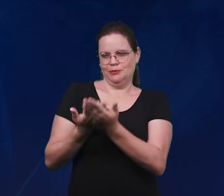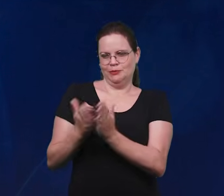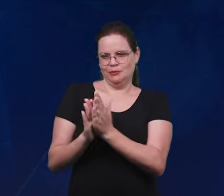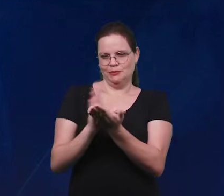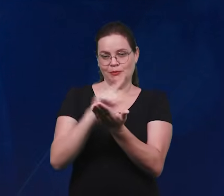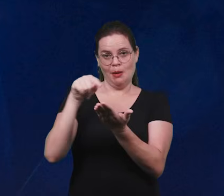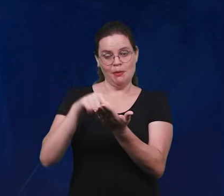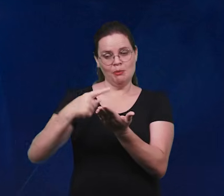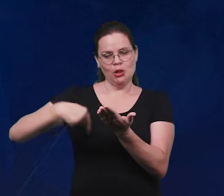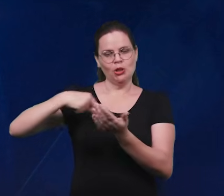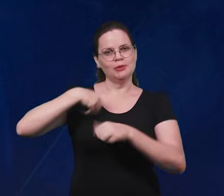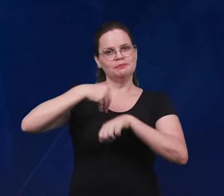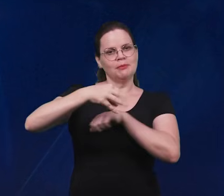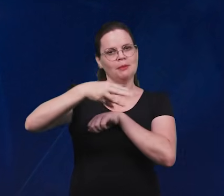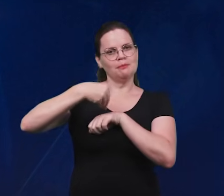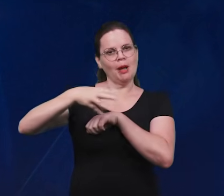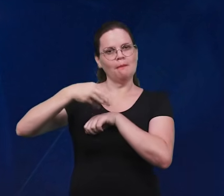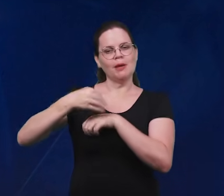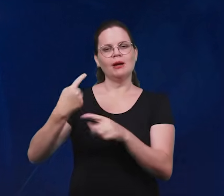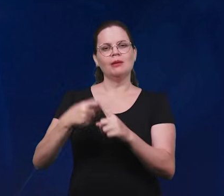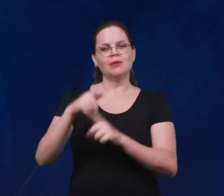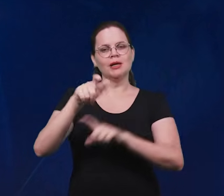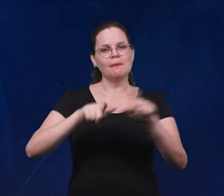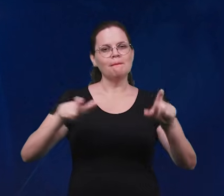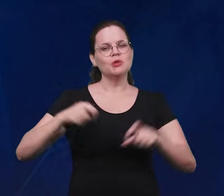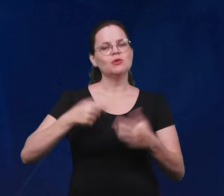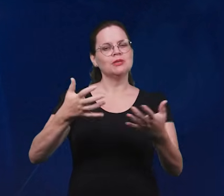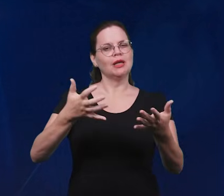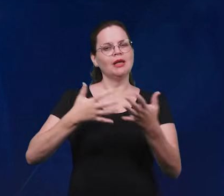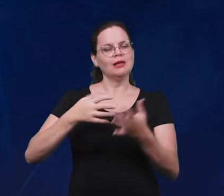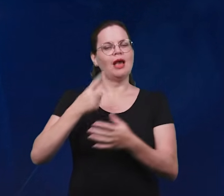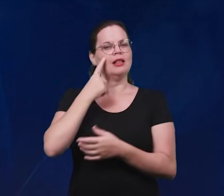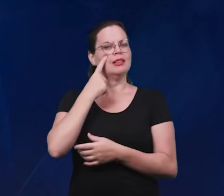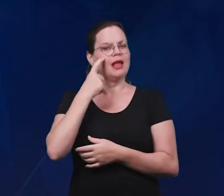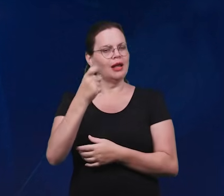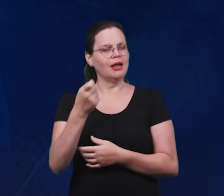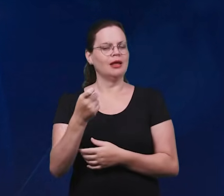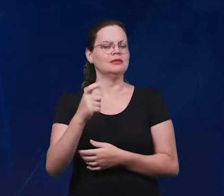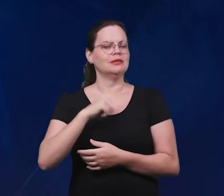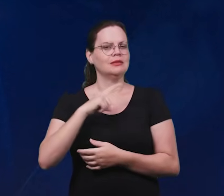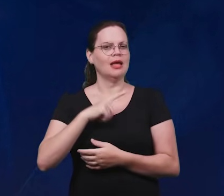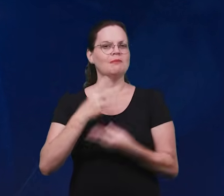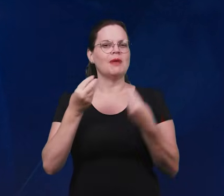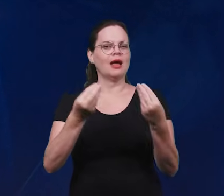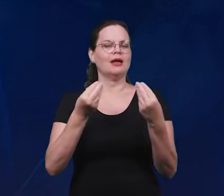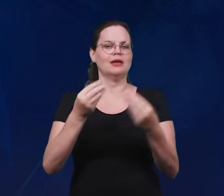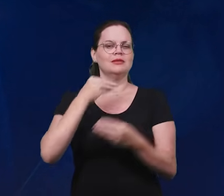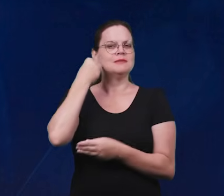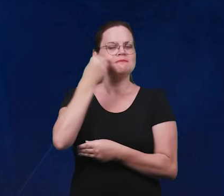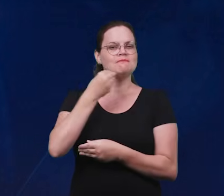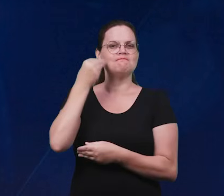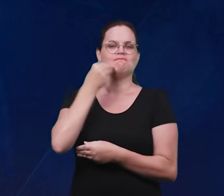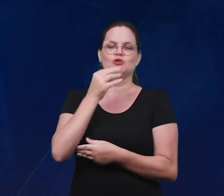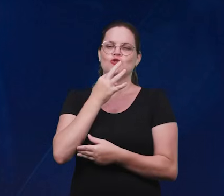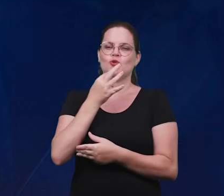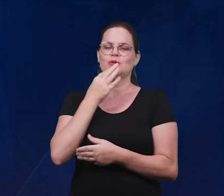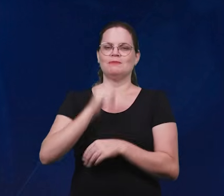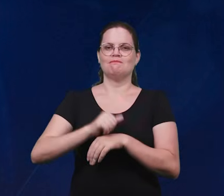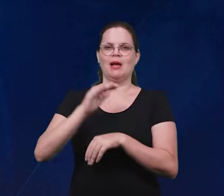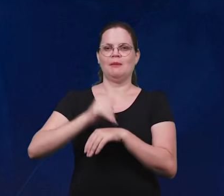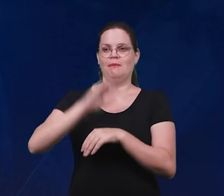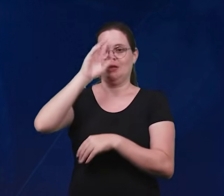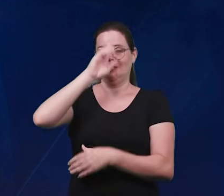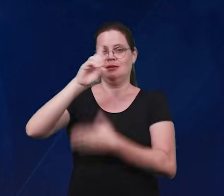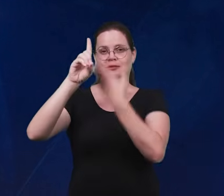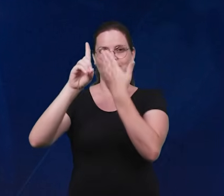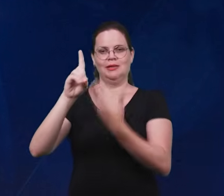bíblicos que são de interesse de todos aqueles que desejam ter assim uma experiência de um conhecimento mais